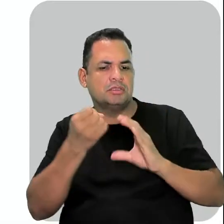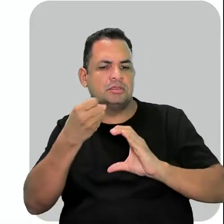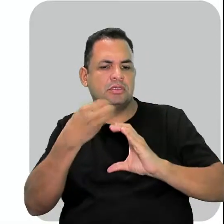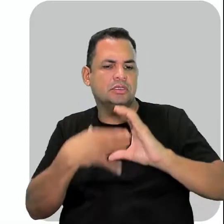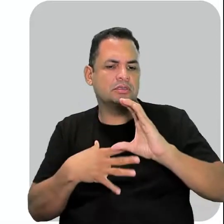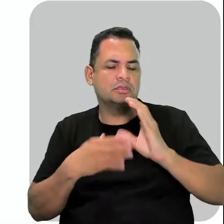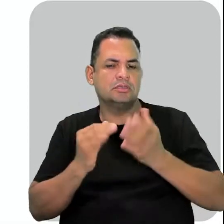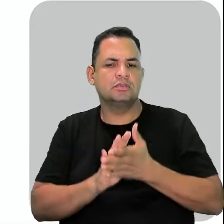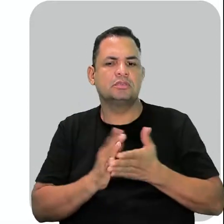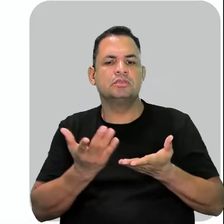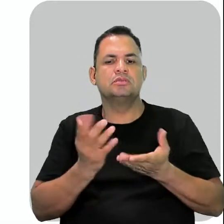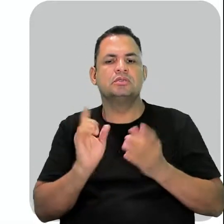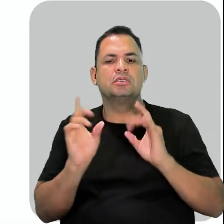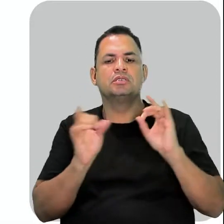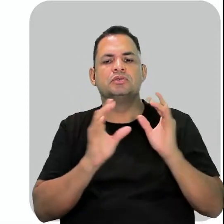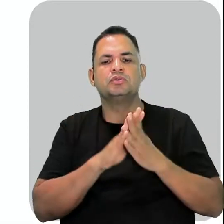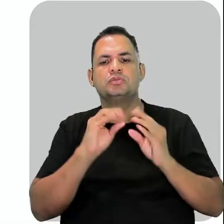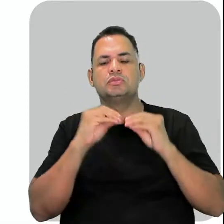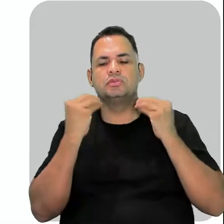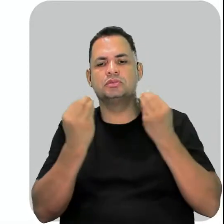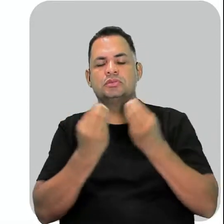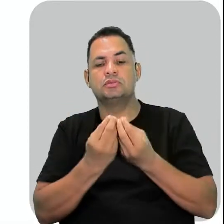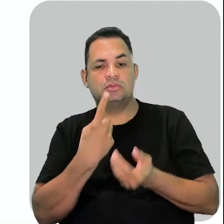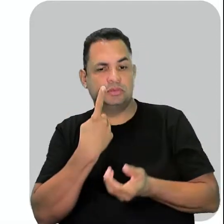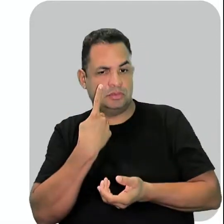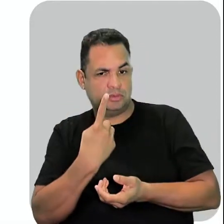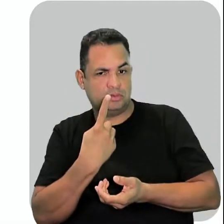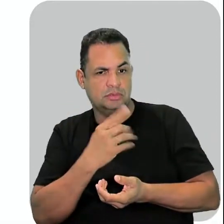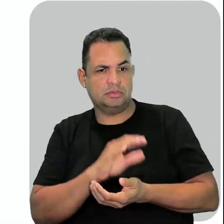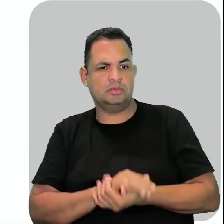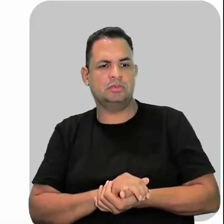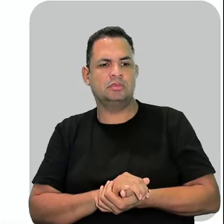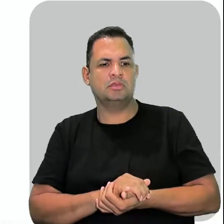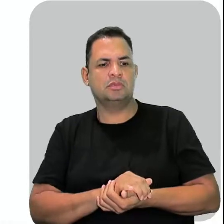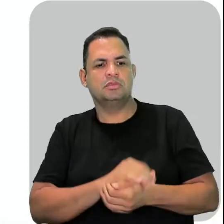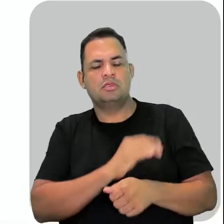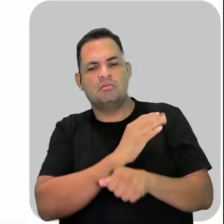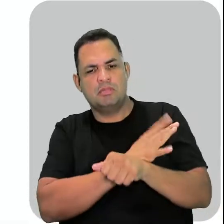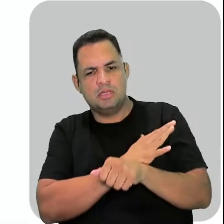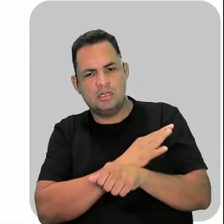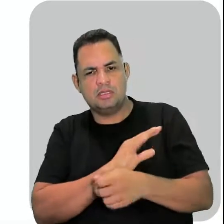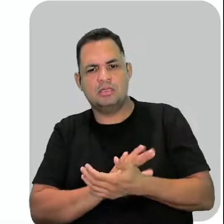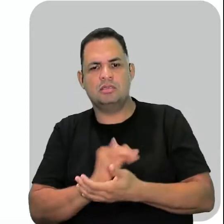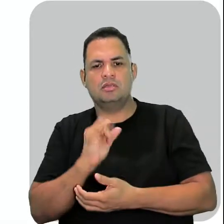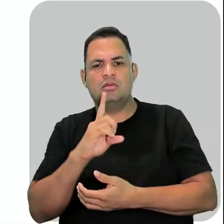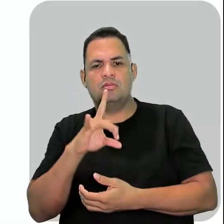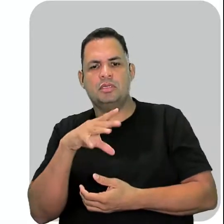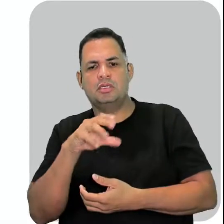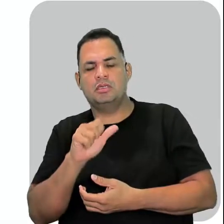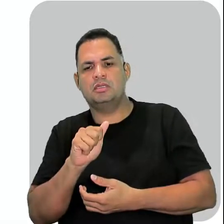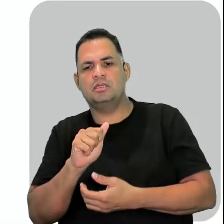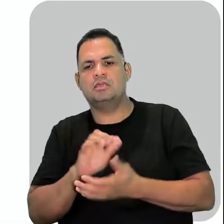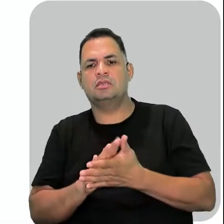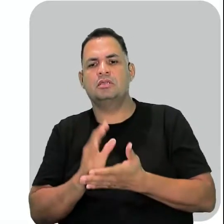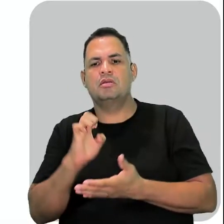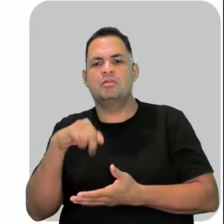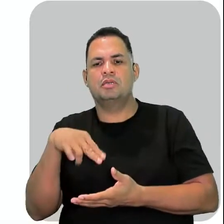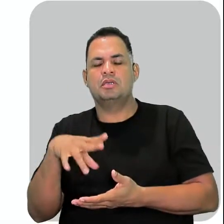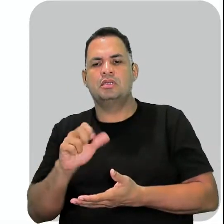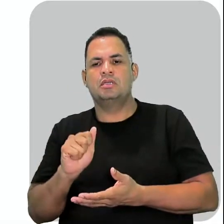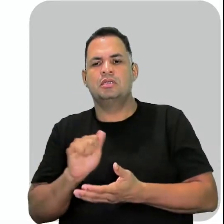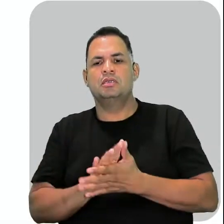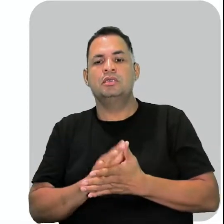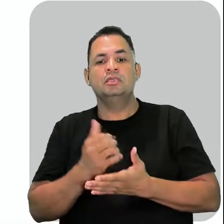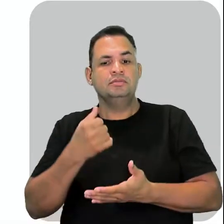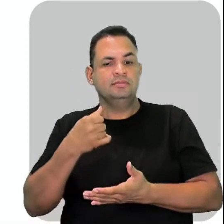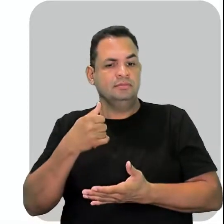dessa substância. E aí aqui de cara você vai ver, ó, aqui tem um ácido, aqui tem uma amida, aqui uma amina. E se você